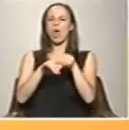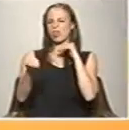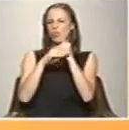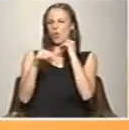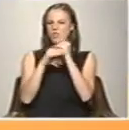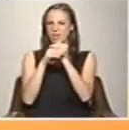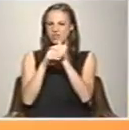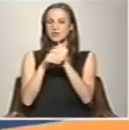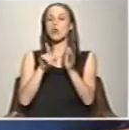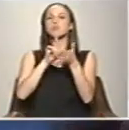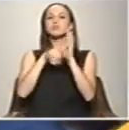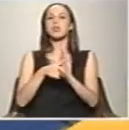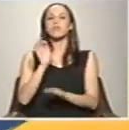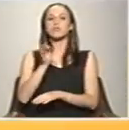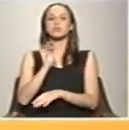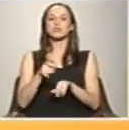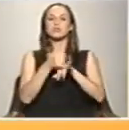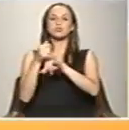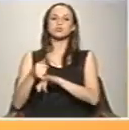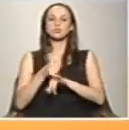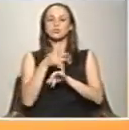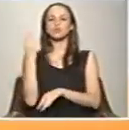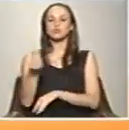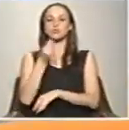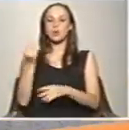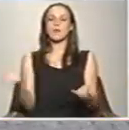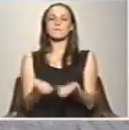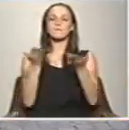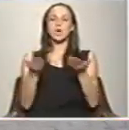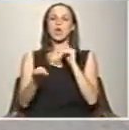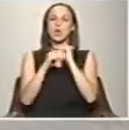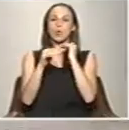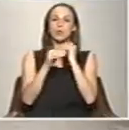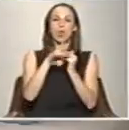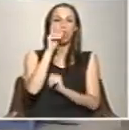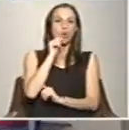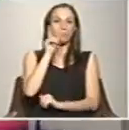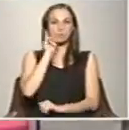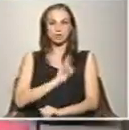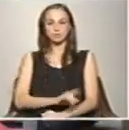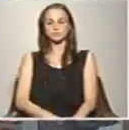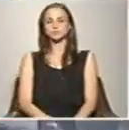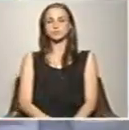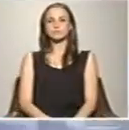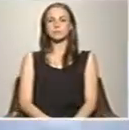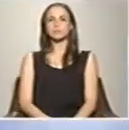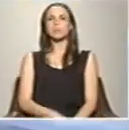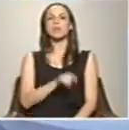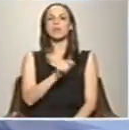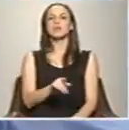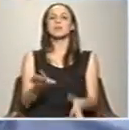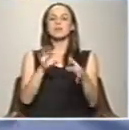um projeto da Federação Nacional das Associações Juvenis para promover a igualdade entre homens e mulheres. A iniciativa concretiza-se